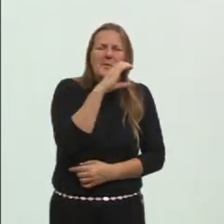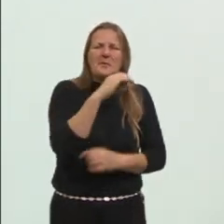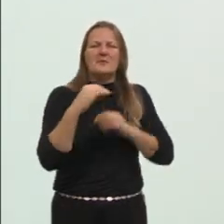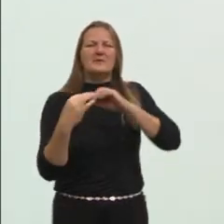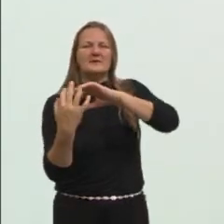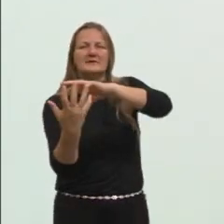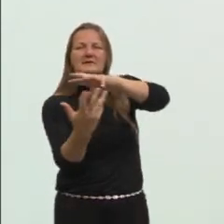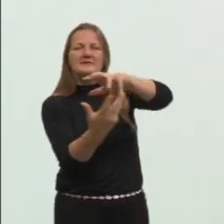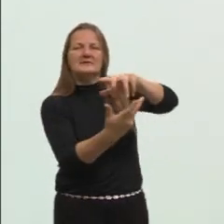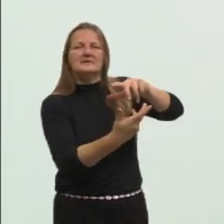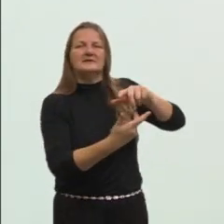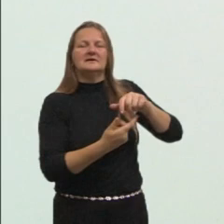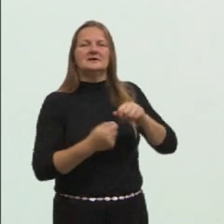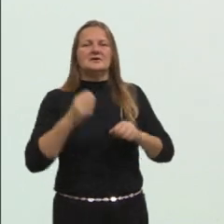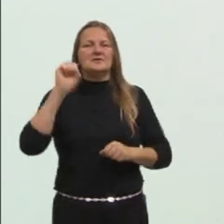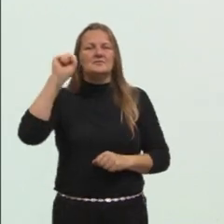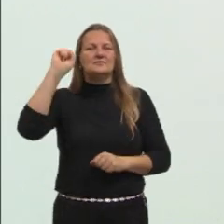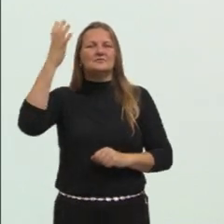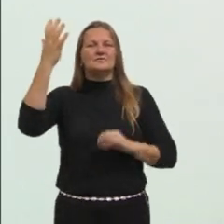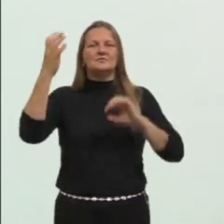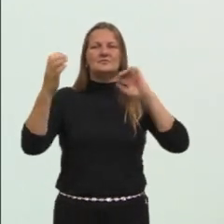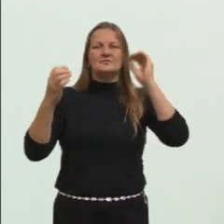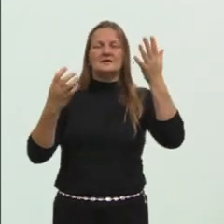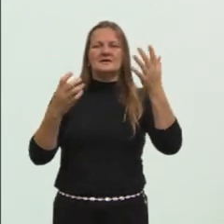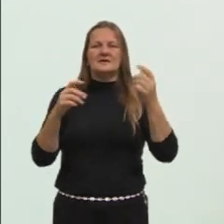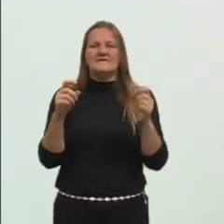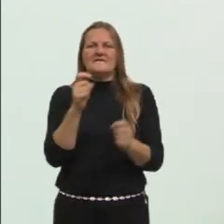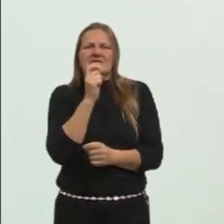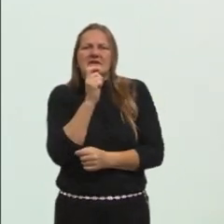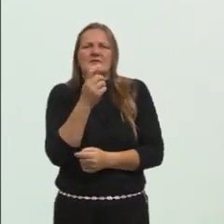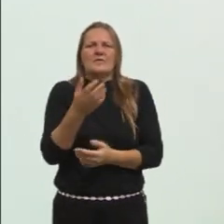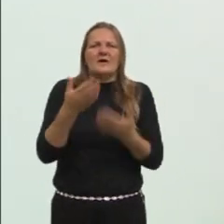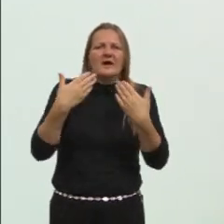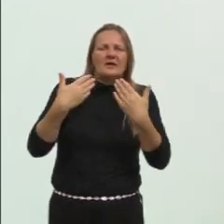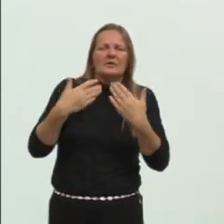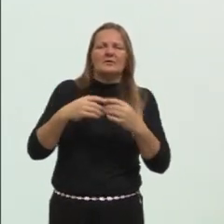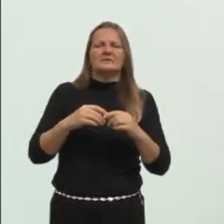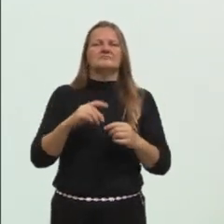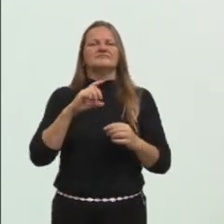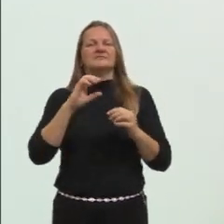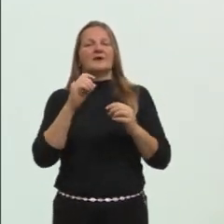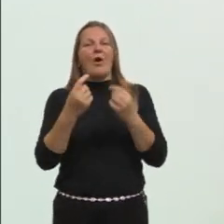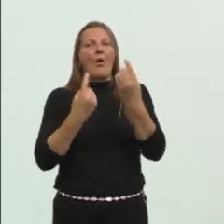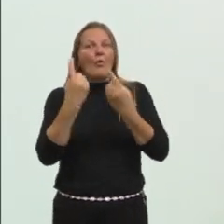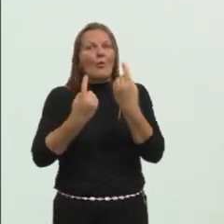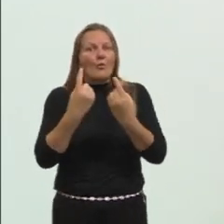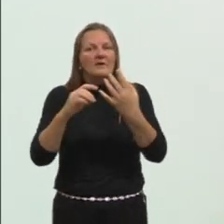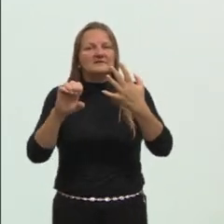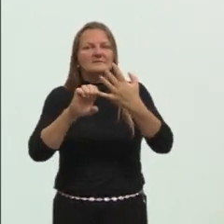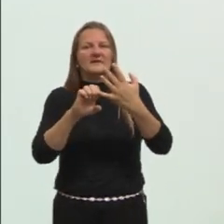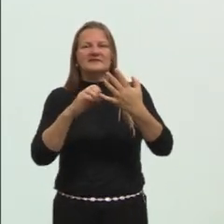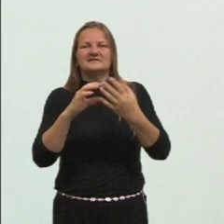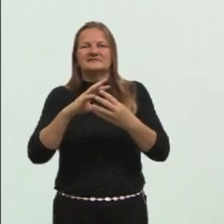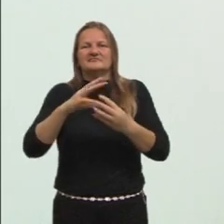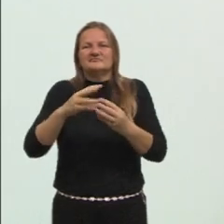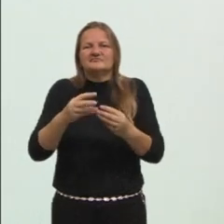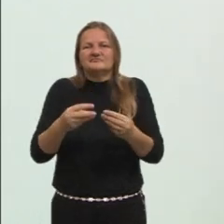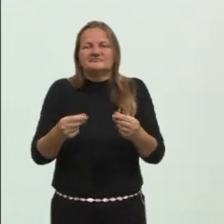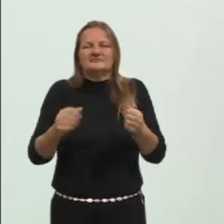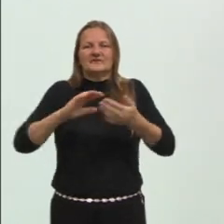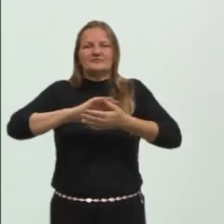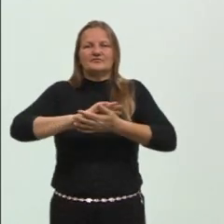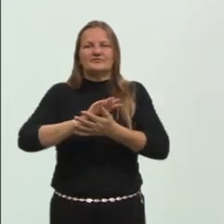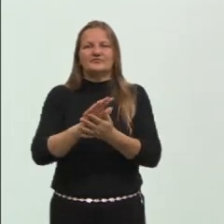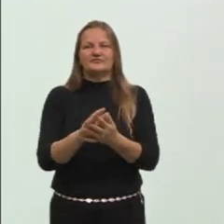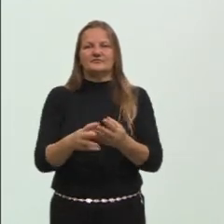Global das mudanças climáticas e isso gera então um Efeito Dominó né que infelizmente falando né a gente